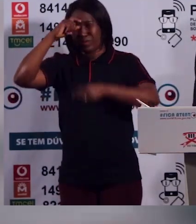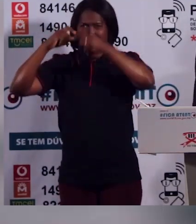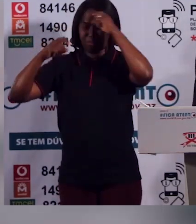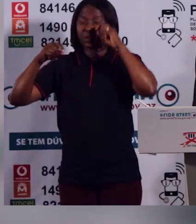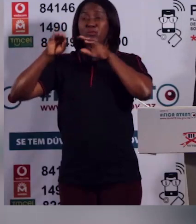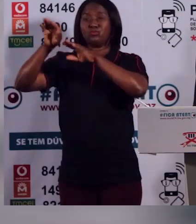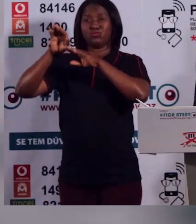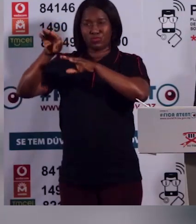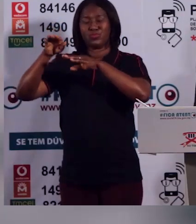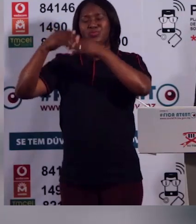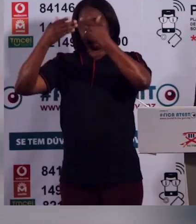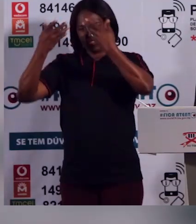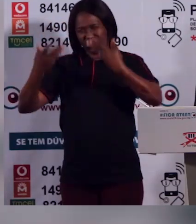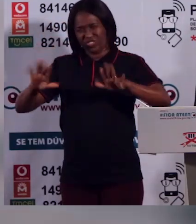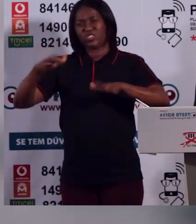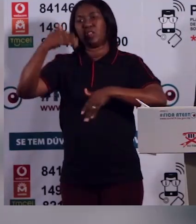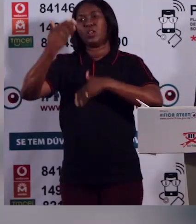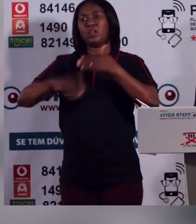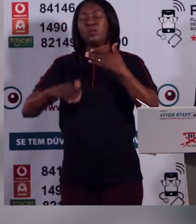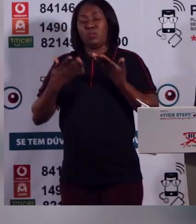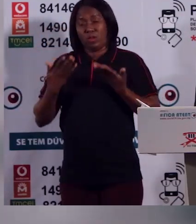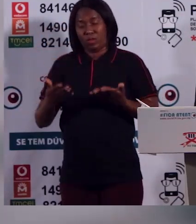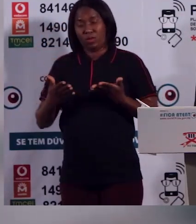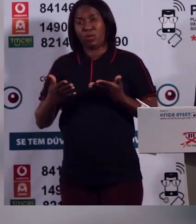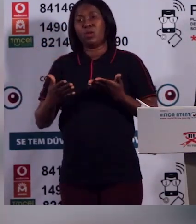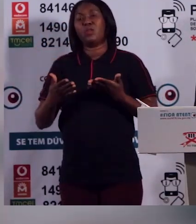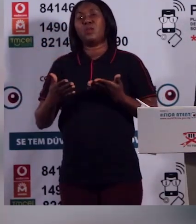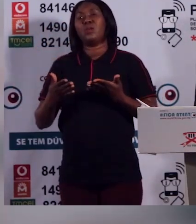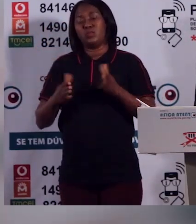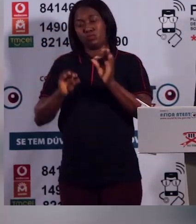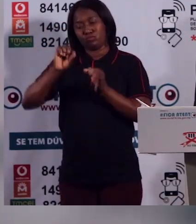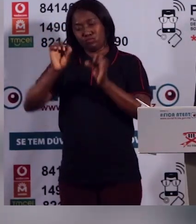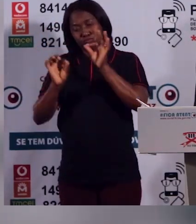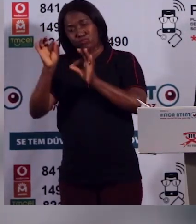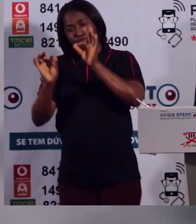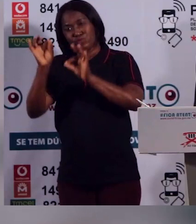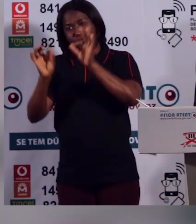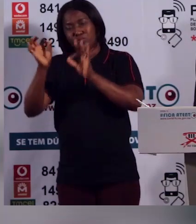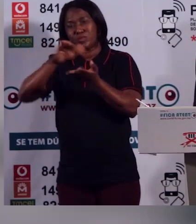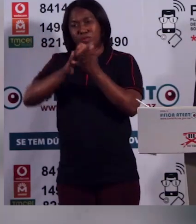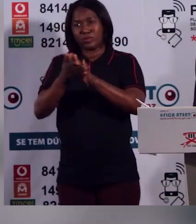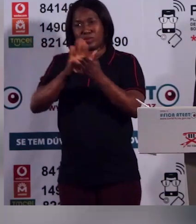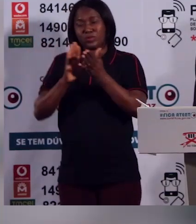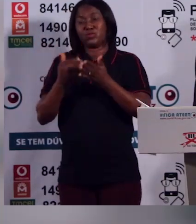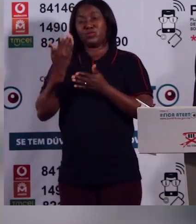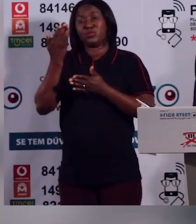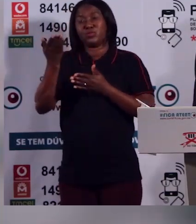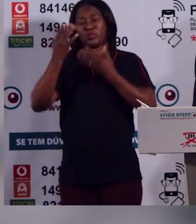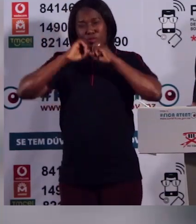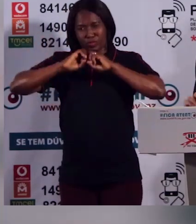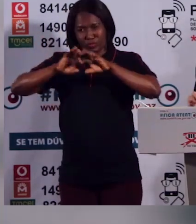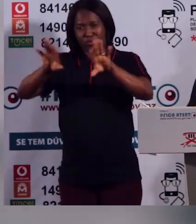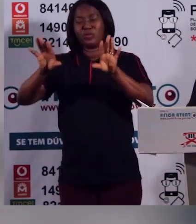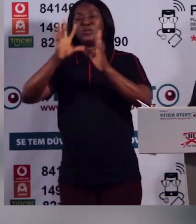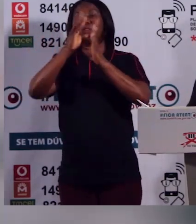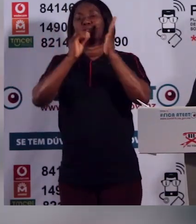concluído e está em curso a limpeza e análise de dados e nós faremos a divulgação dos resultados preliminares dentro dos